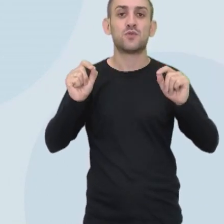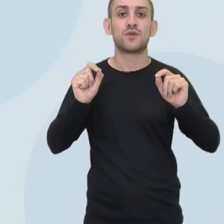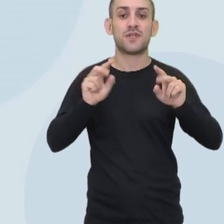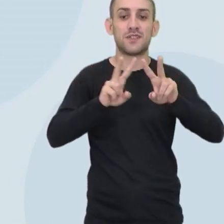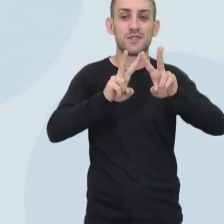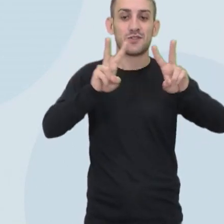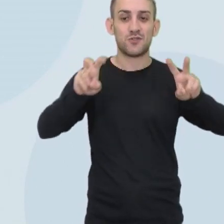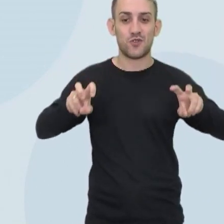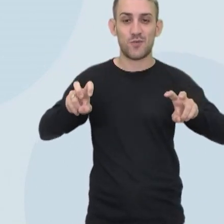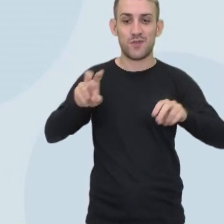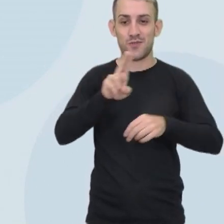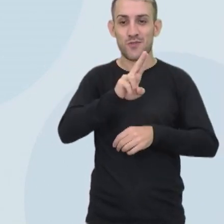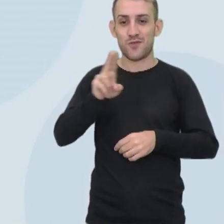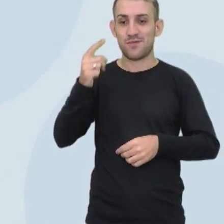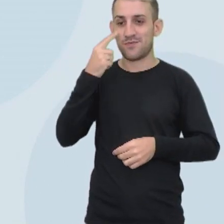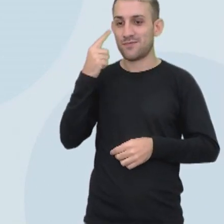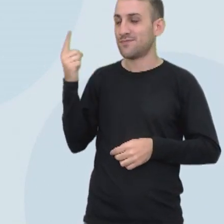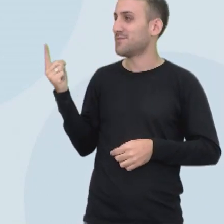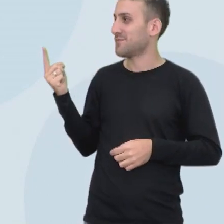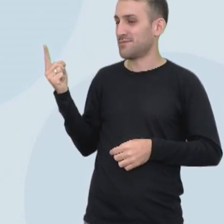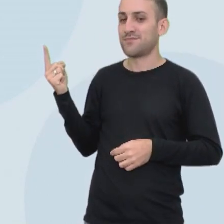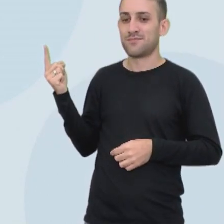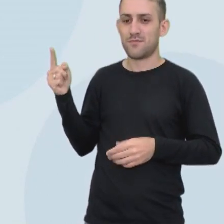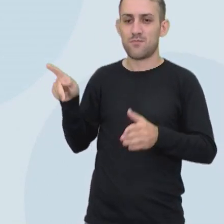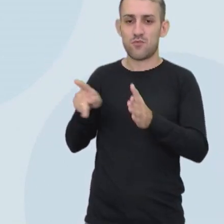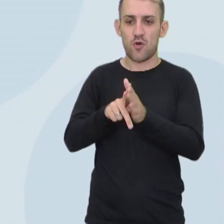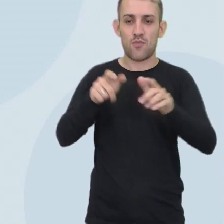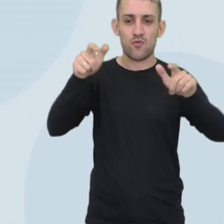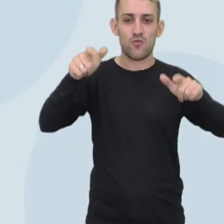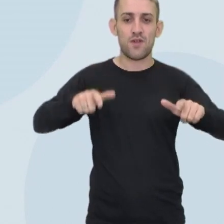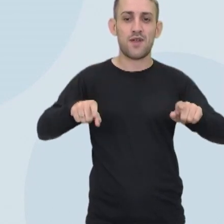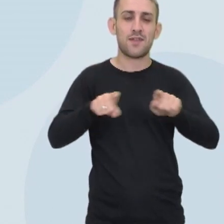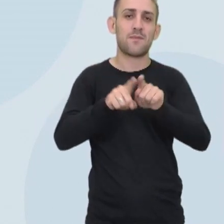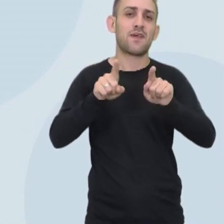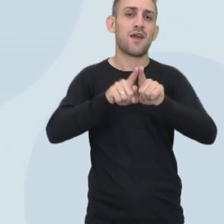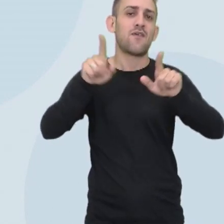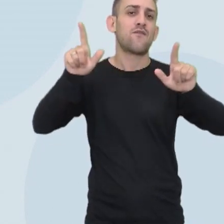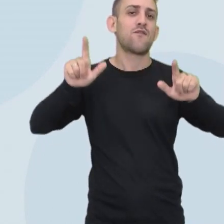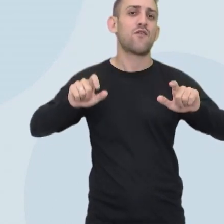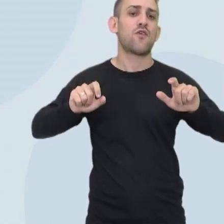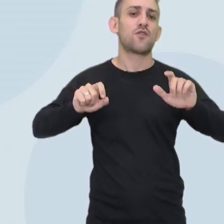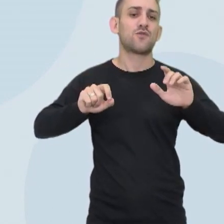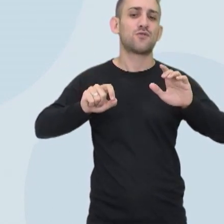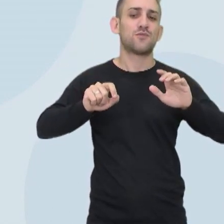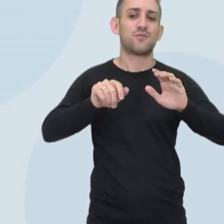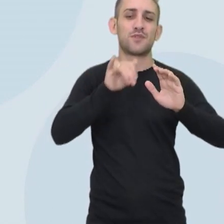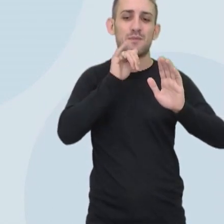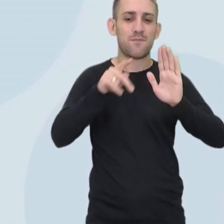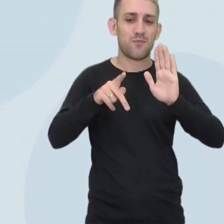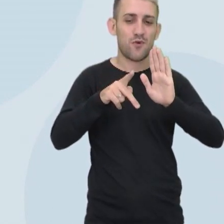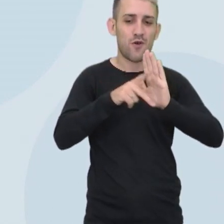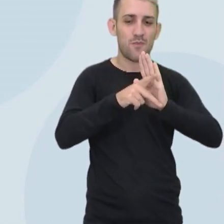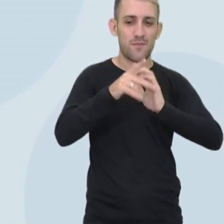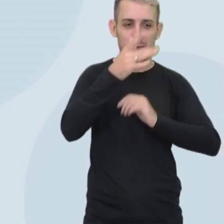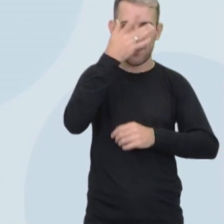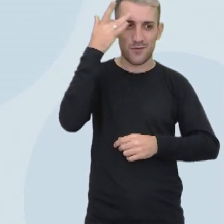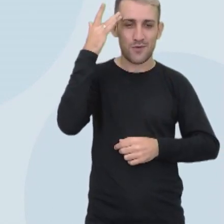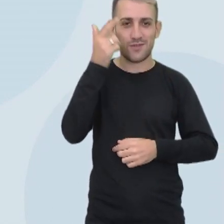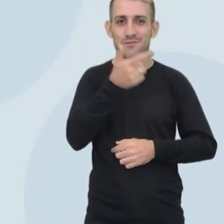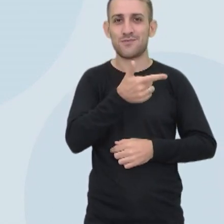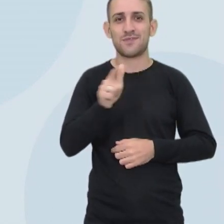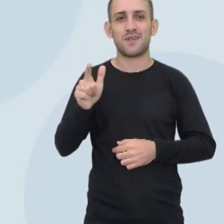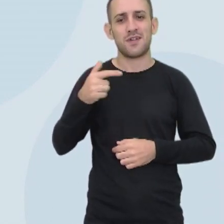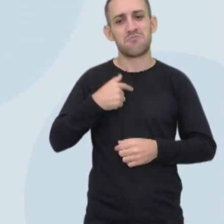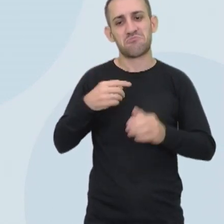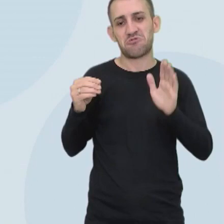de Zanzibar, que fica na Tanzânia, e a autoria da foto aí não estava mostrando, então coloquei aí uma